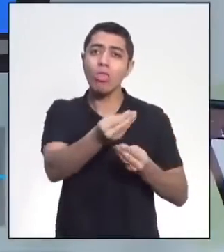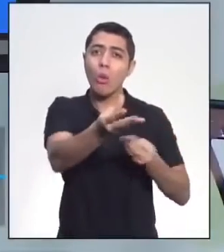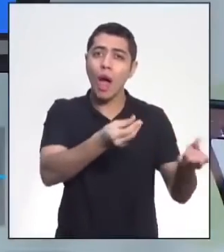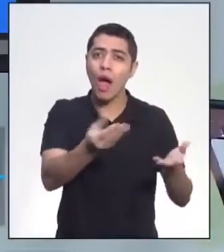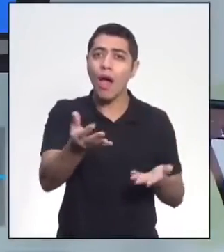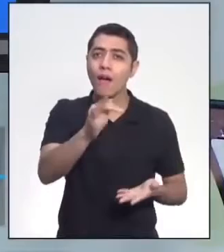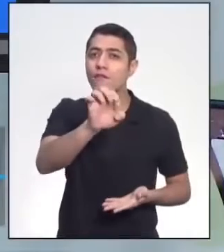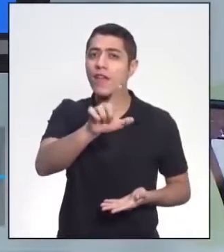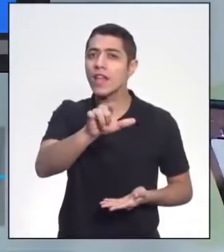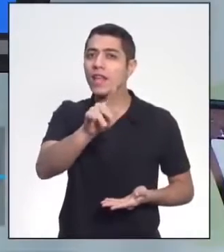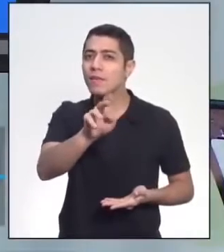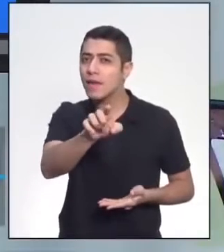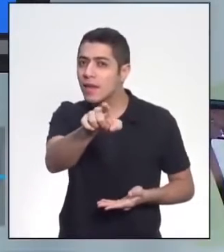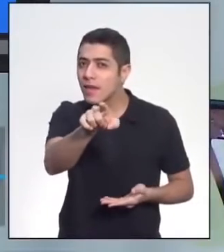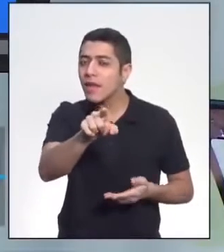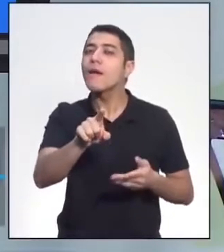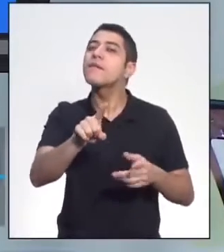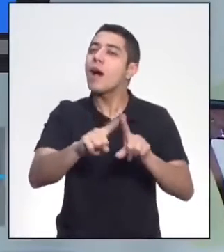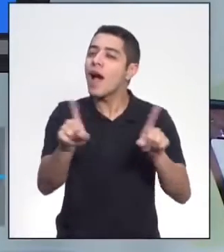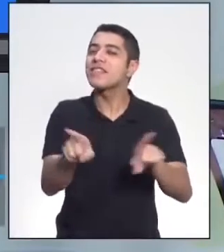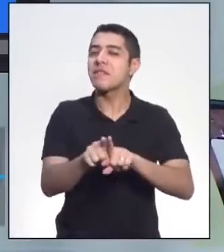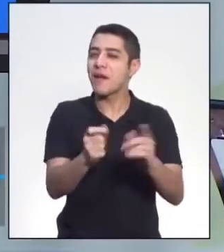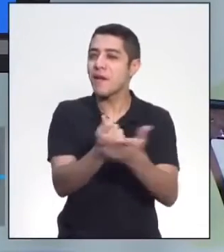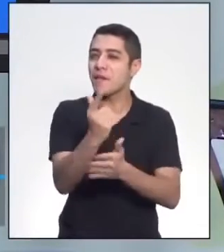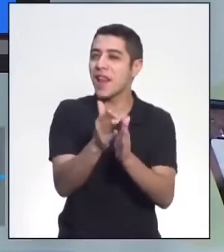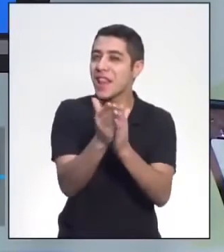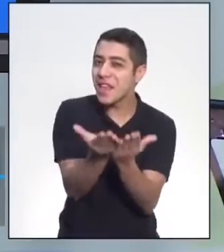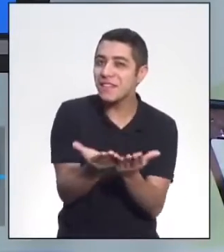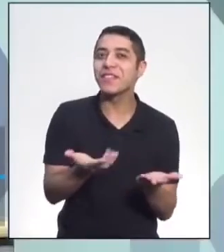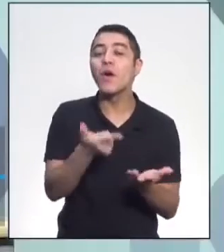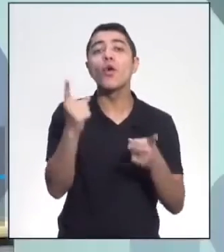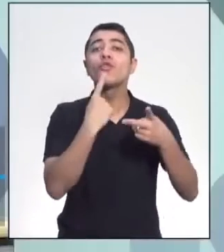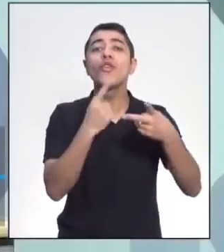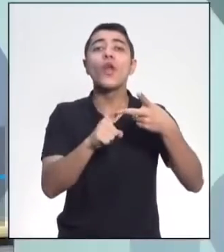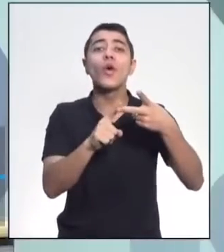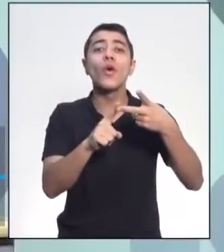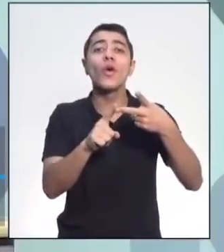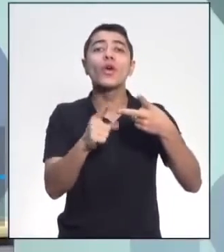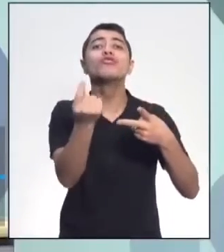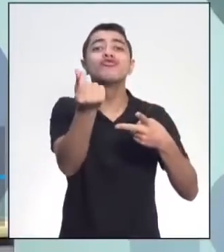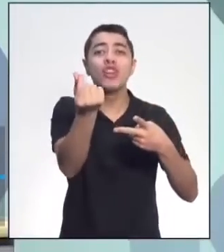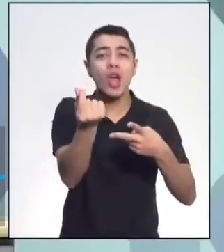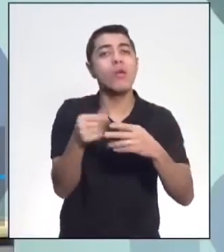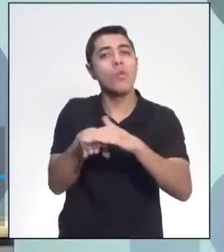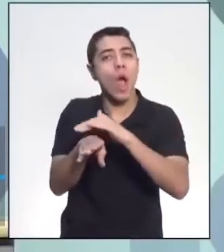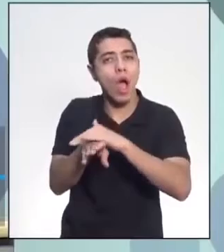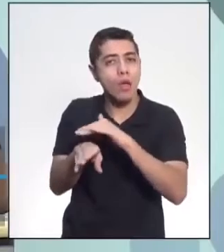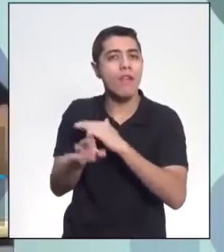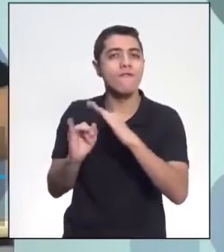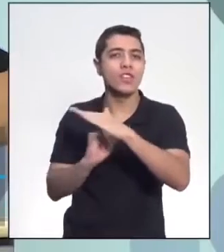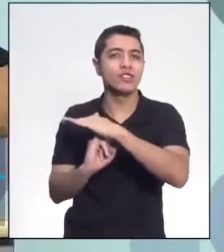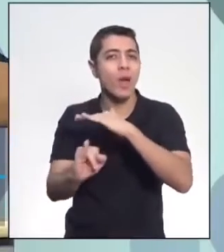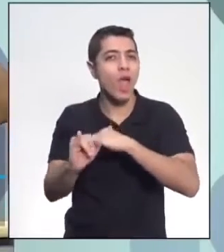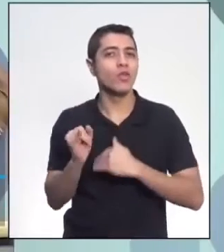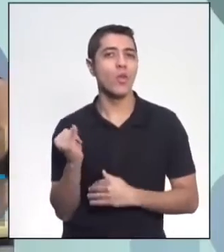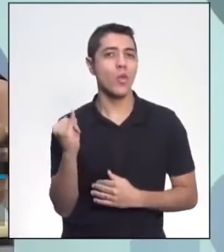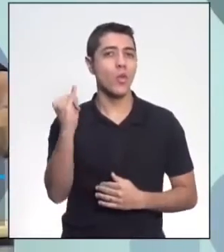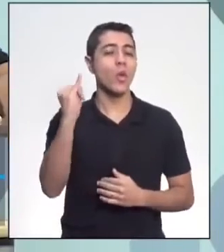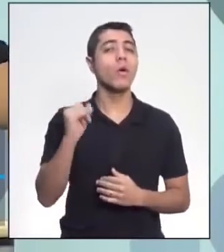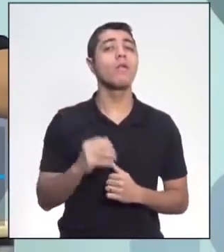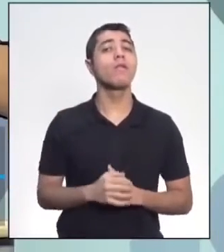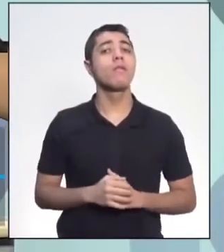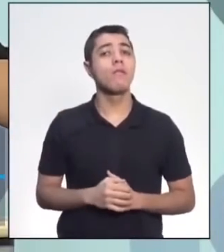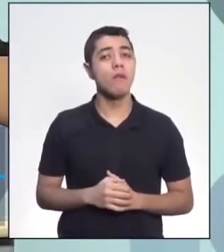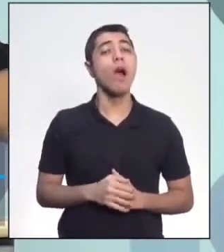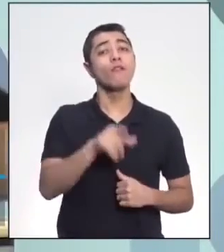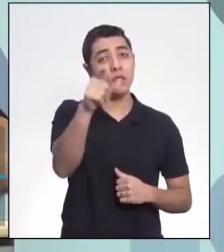mas também compraria livros, né? Então tá certo. Gasta um pouquinho também. Gente, olha, você pensar em ter muito dinheiro,